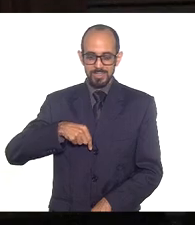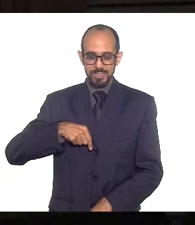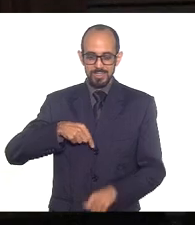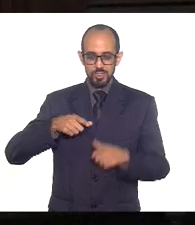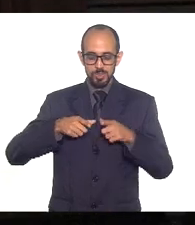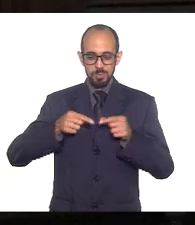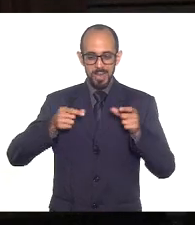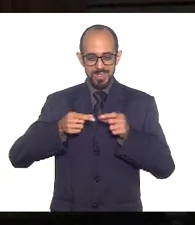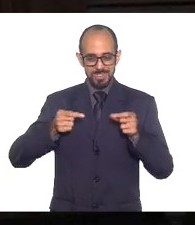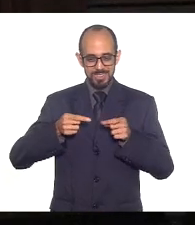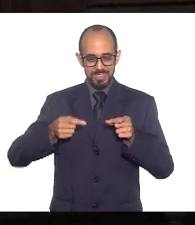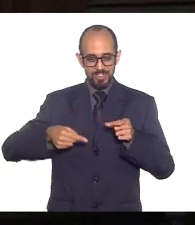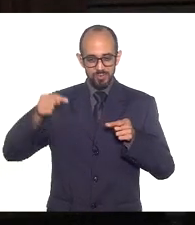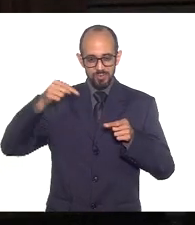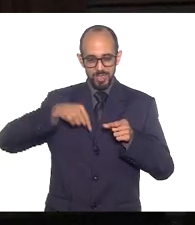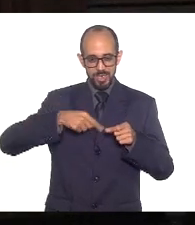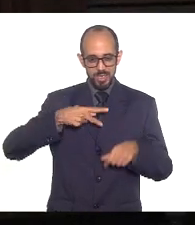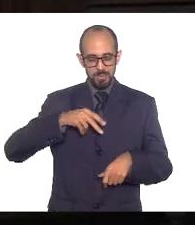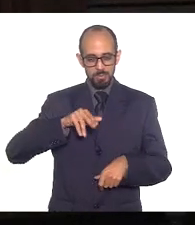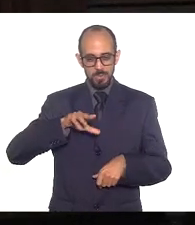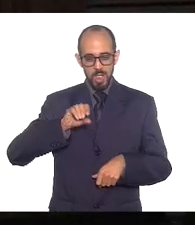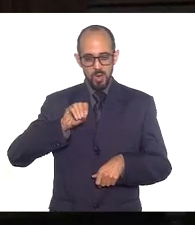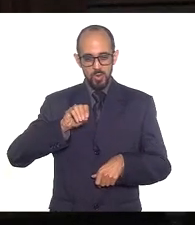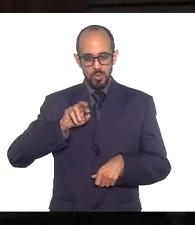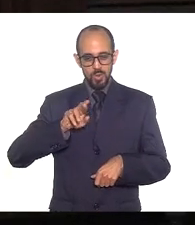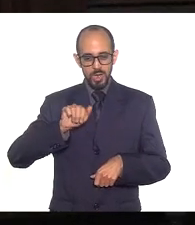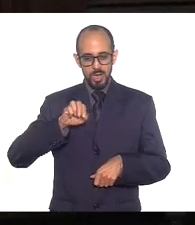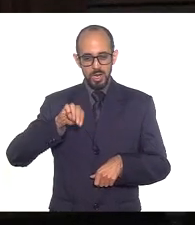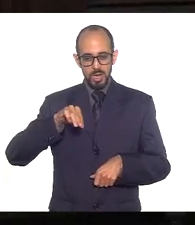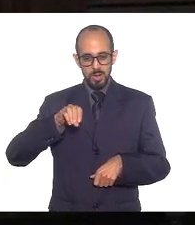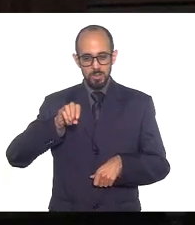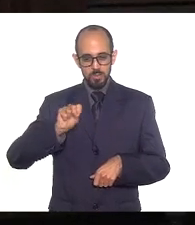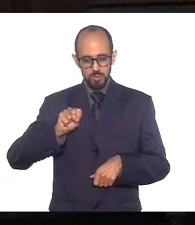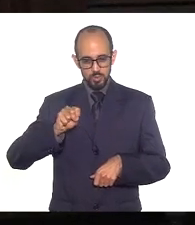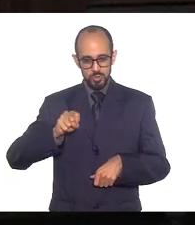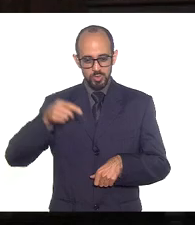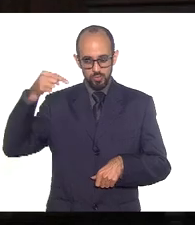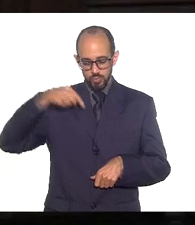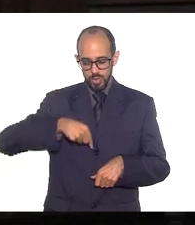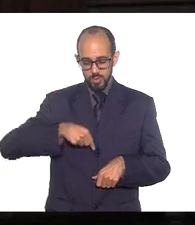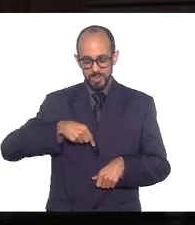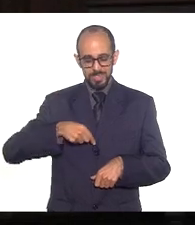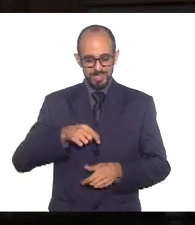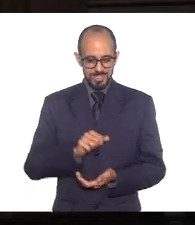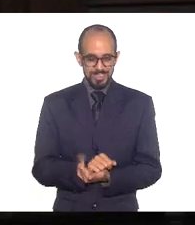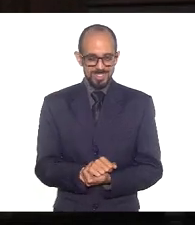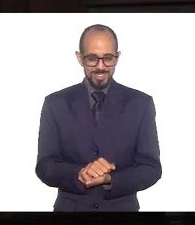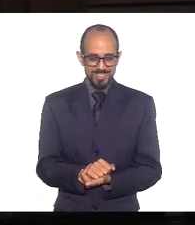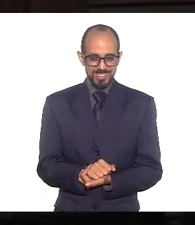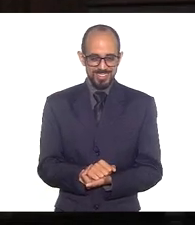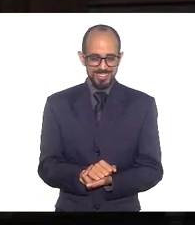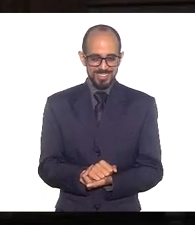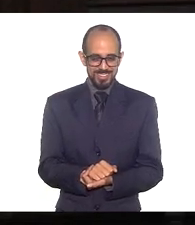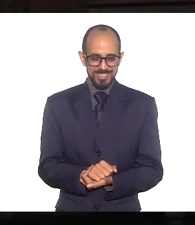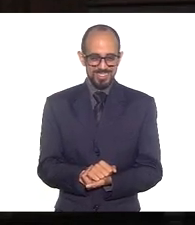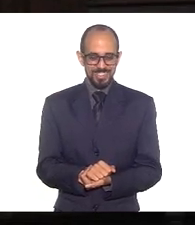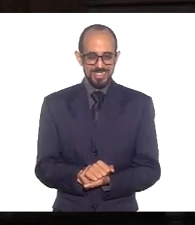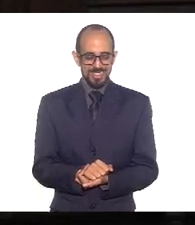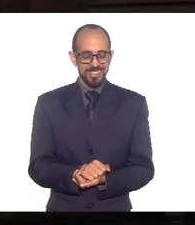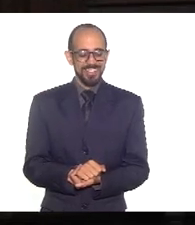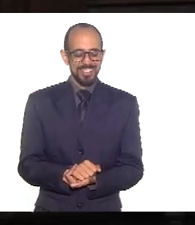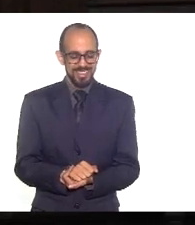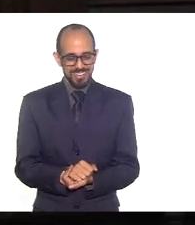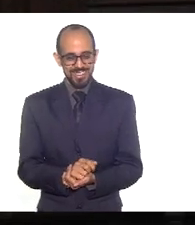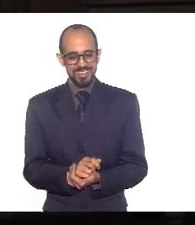Brasília Paulo Ramos Claro vende a Brasília e passou por aqui e casualmente realmente ou